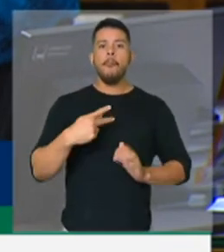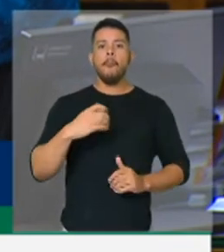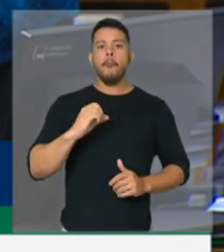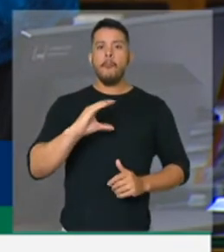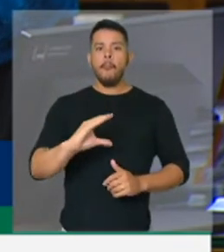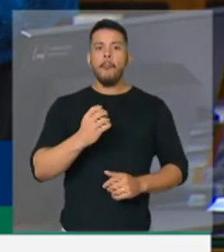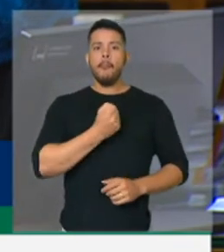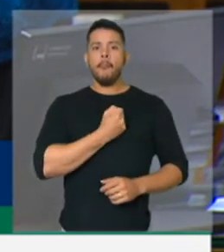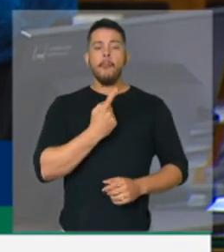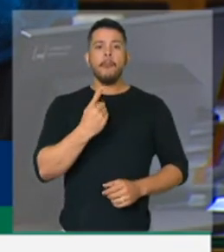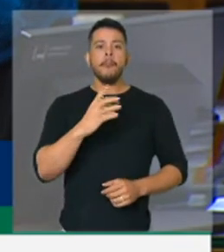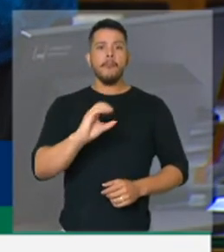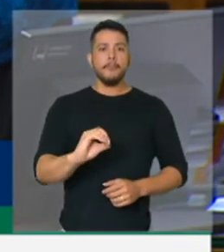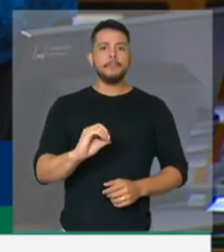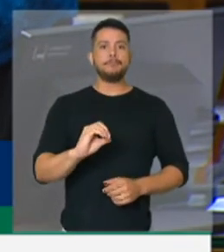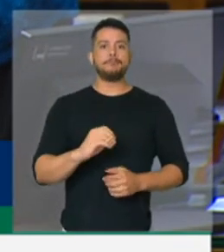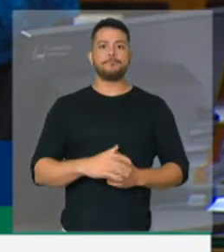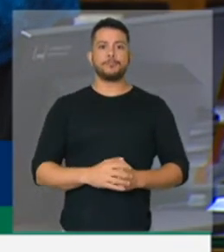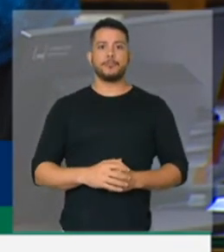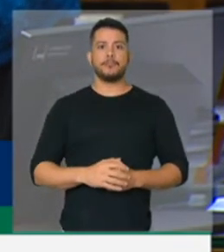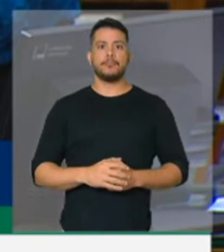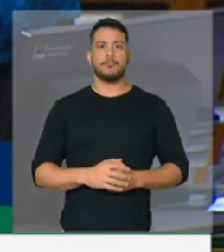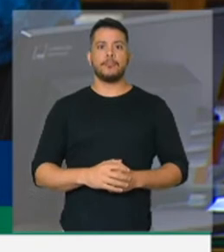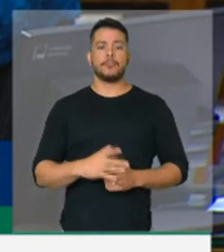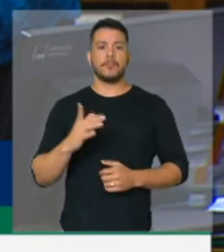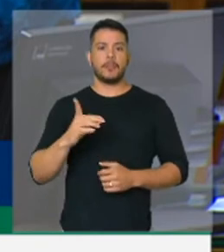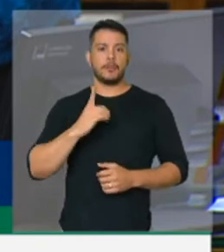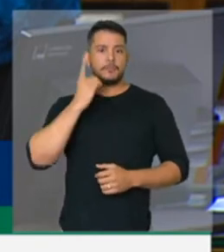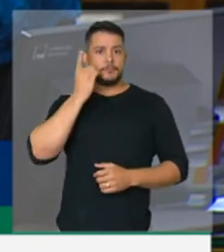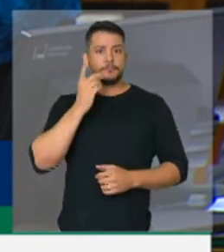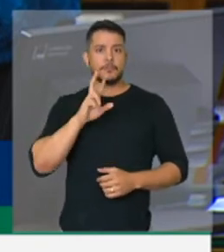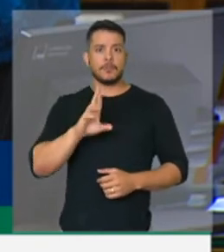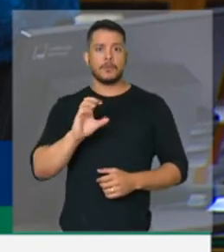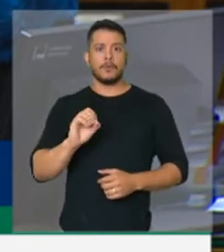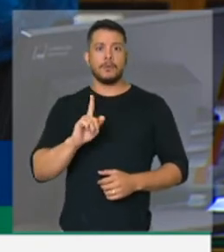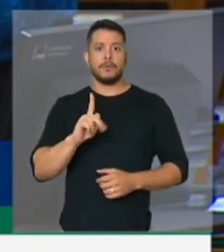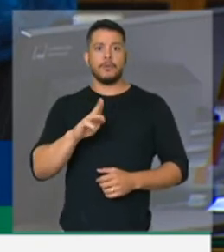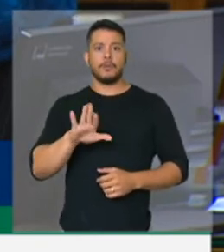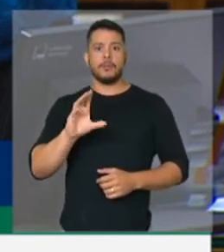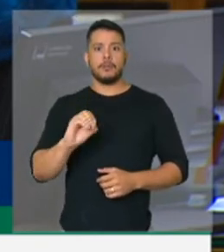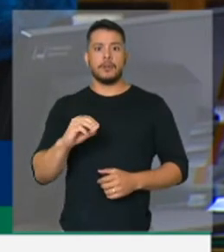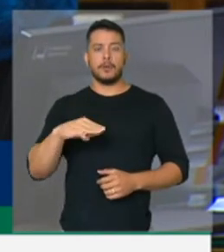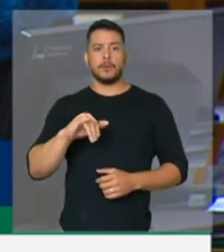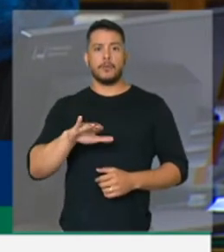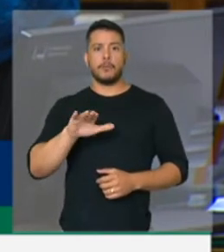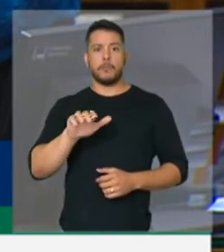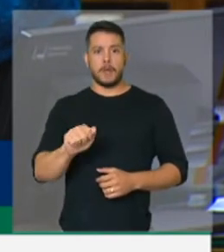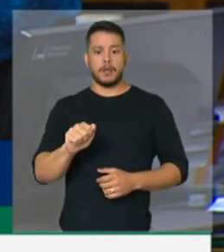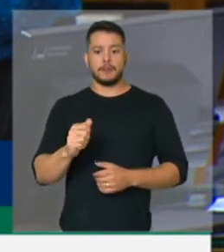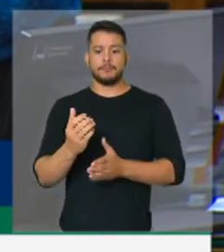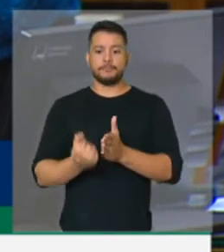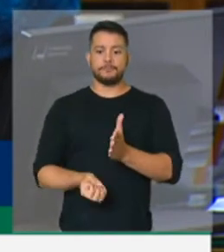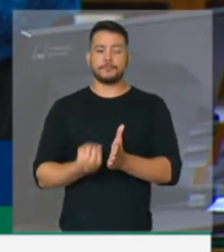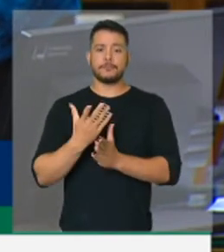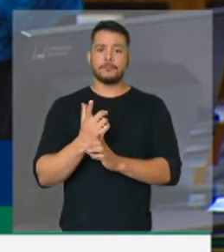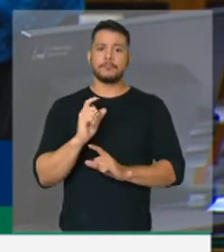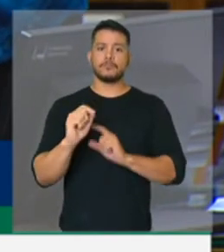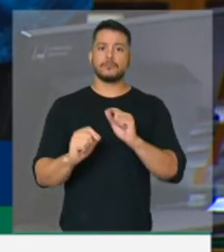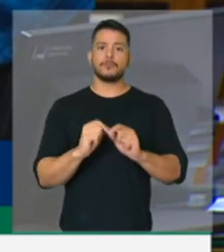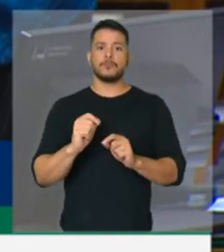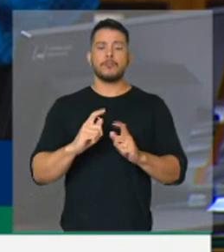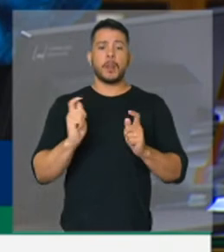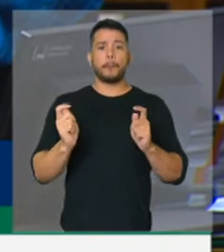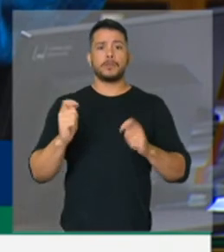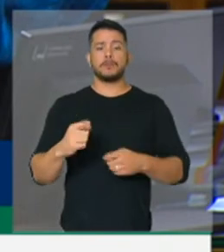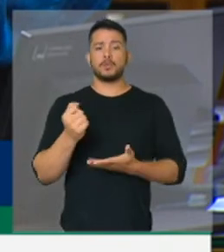2020 do senhor Rodrigo Maia e outros, que institui o regime extraordinário fiscal financeiro de contratações para enfrentamento da calamidade pública